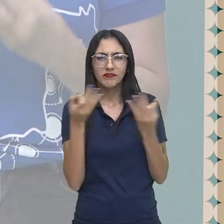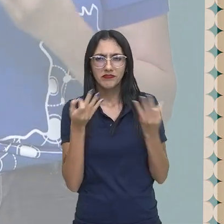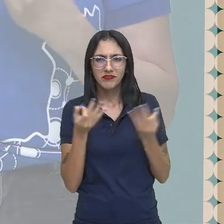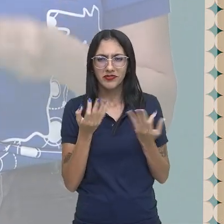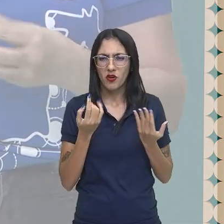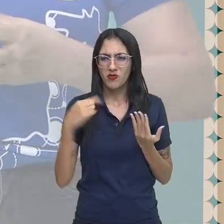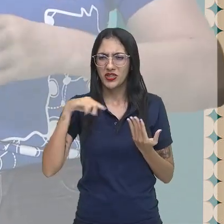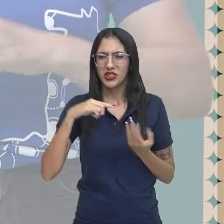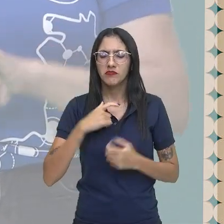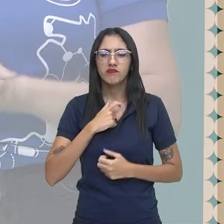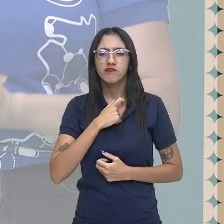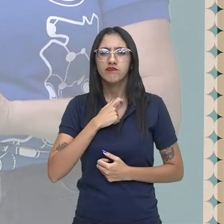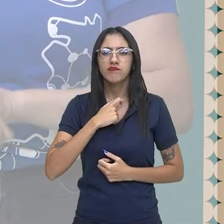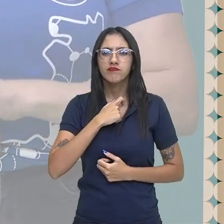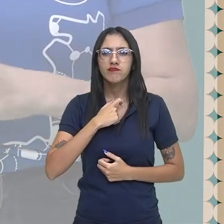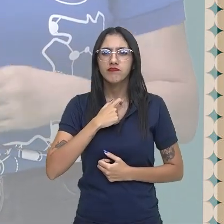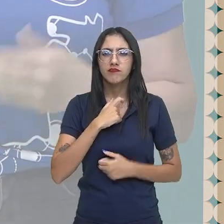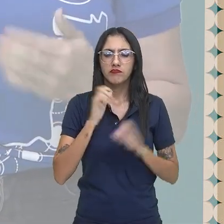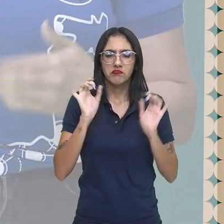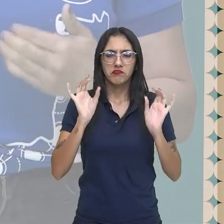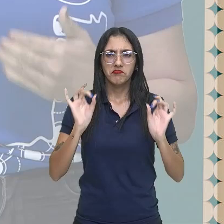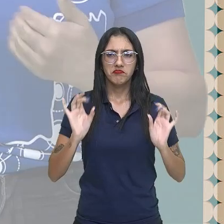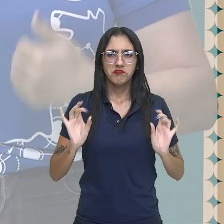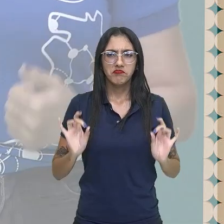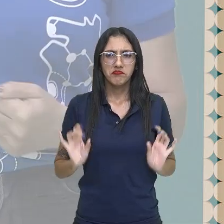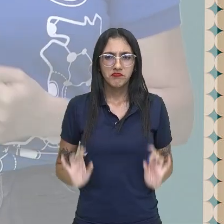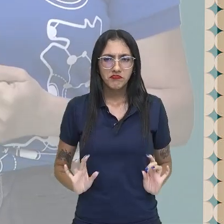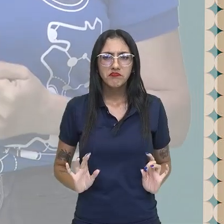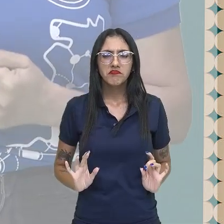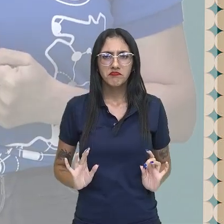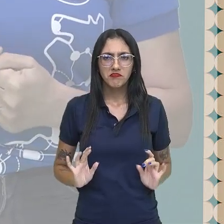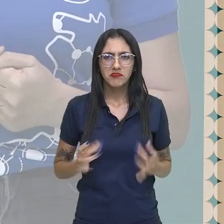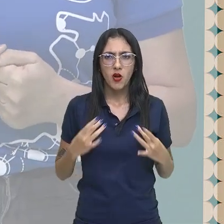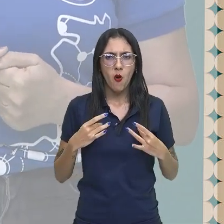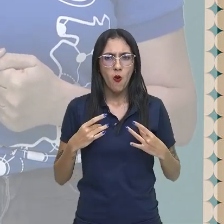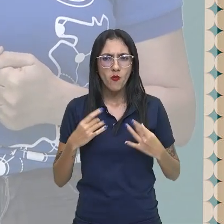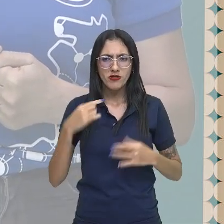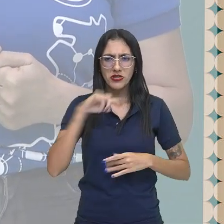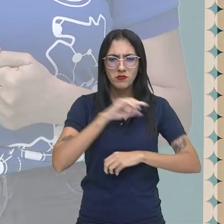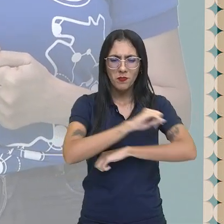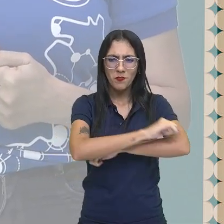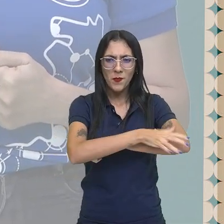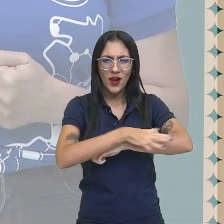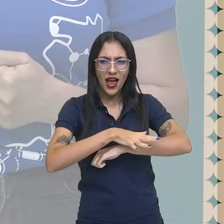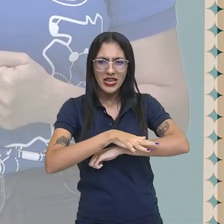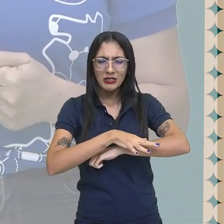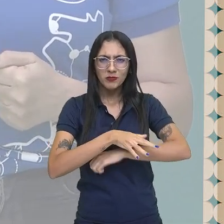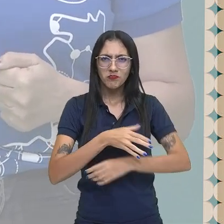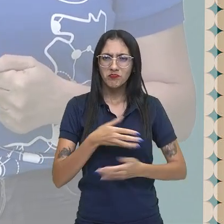de terno, de gravata, todo bem vestido para uma praia?